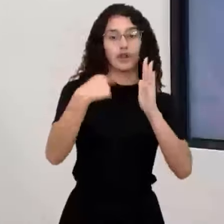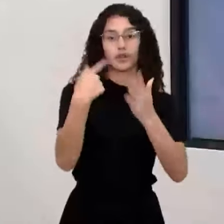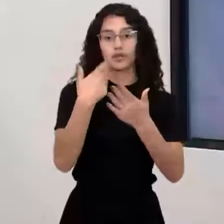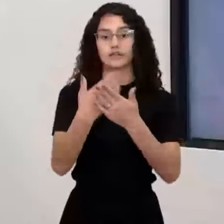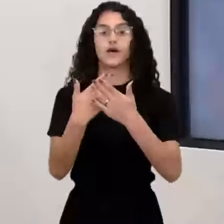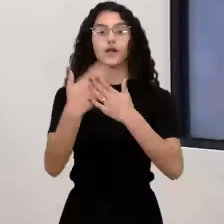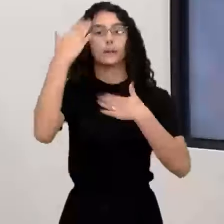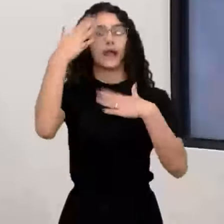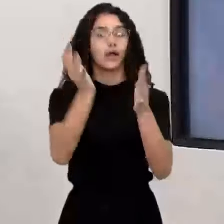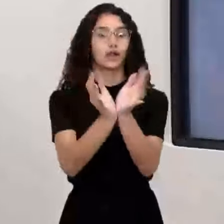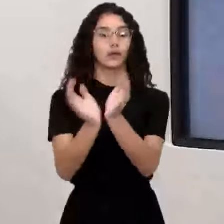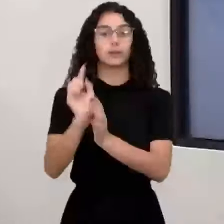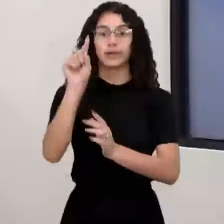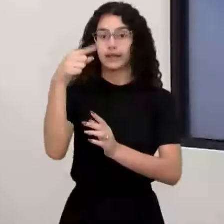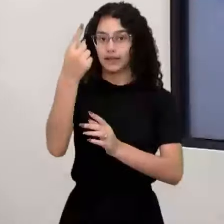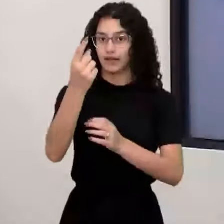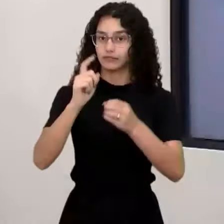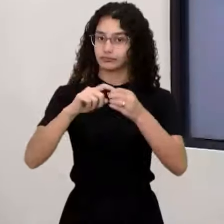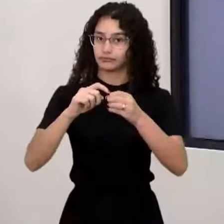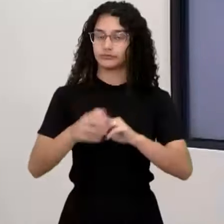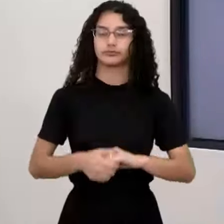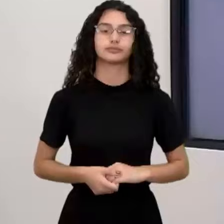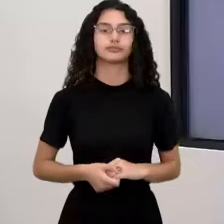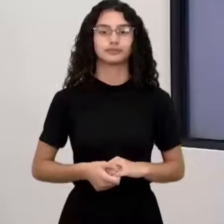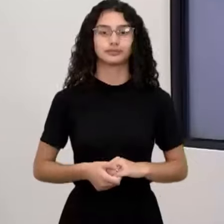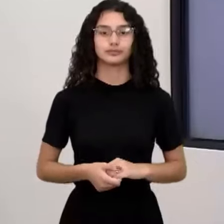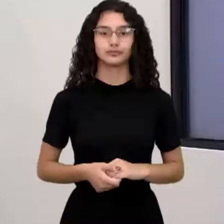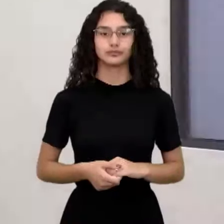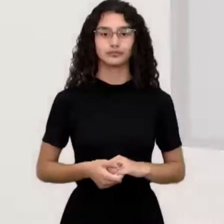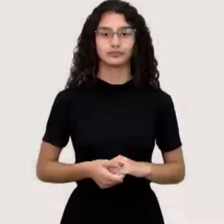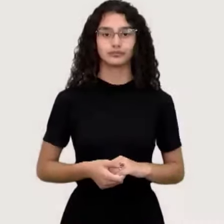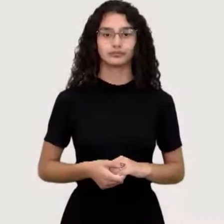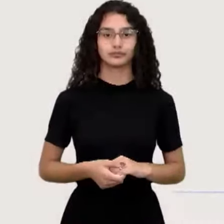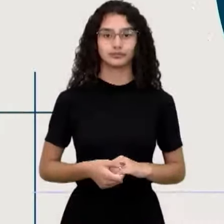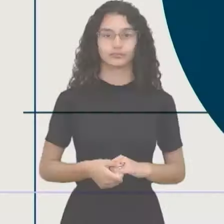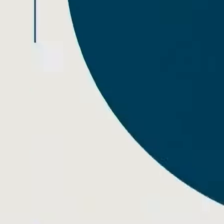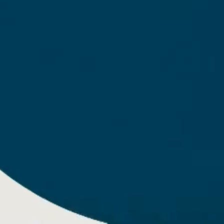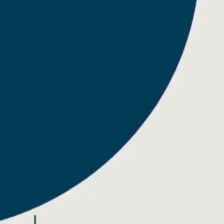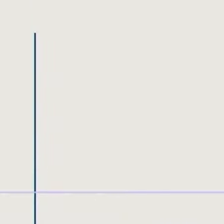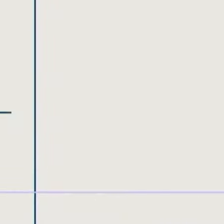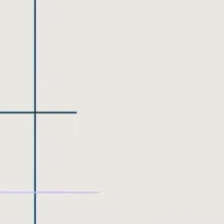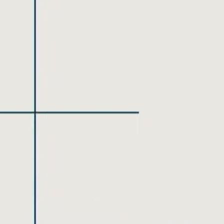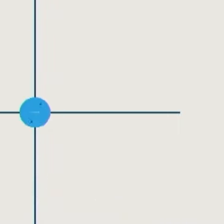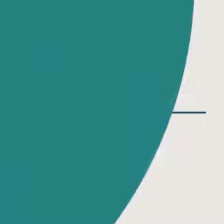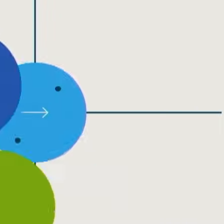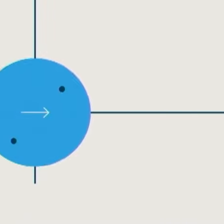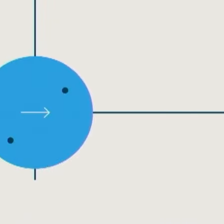aula. Obrigada, equipe, e até daqui a pouco.